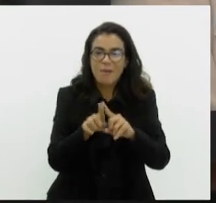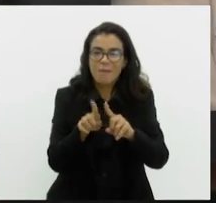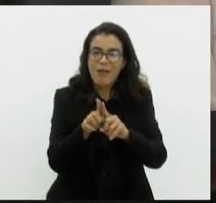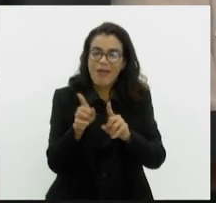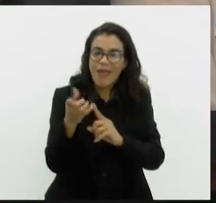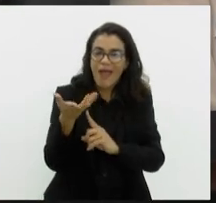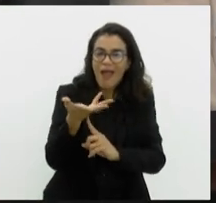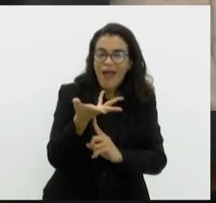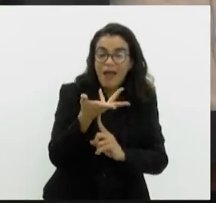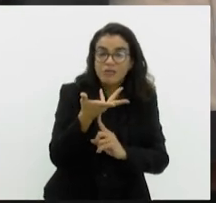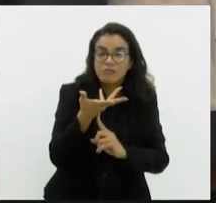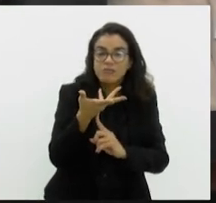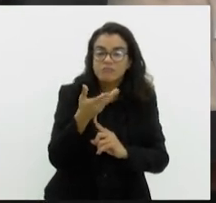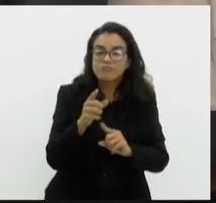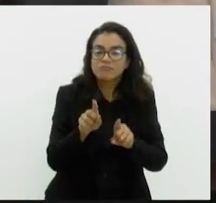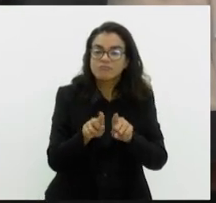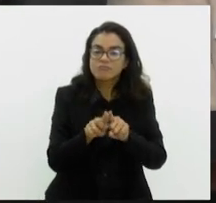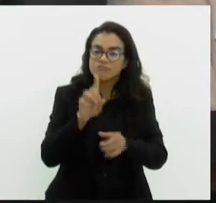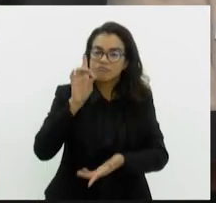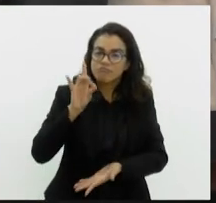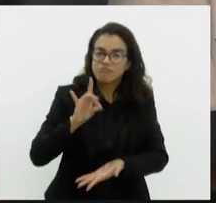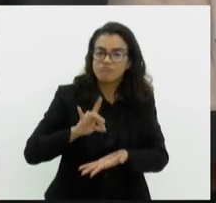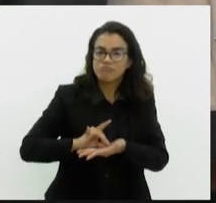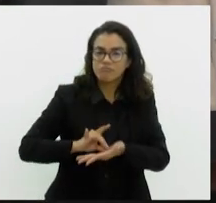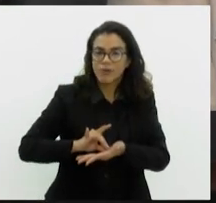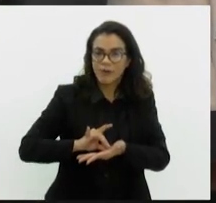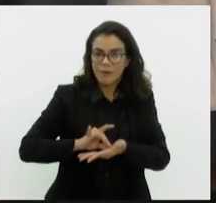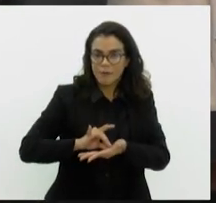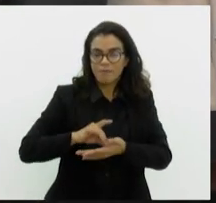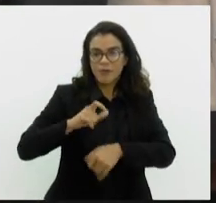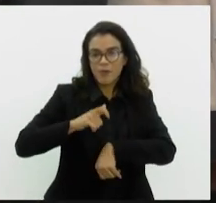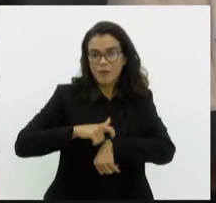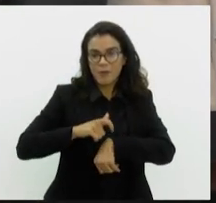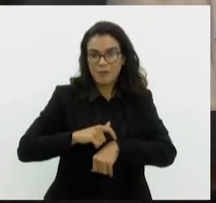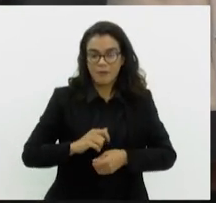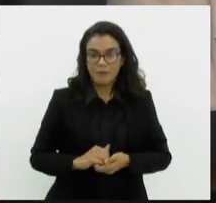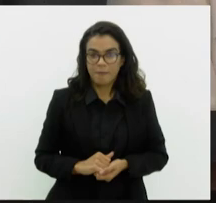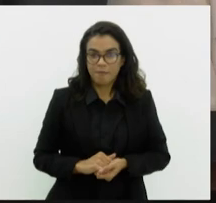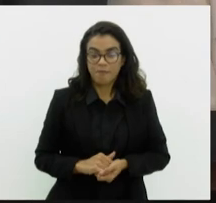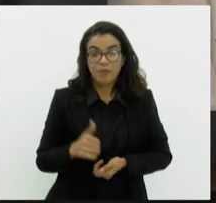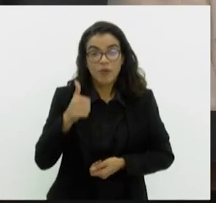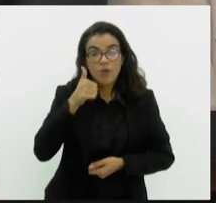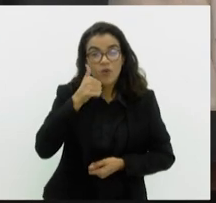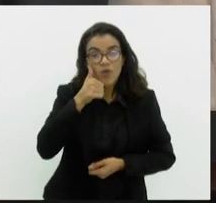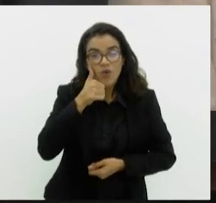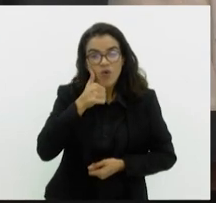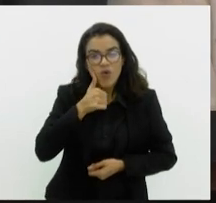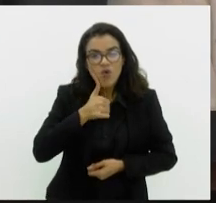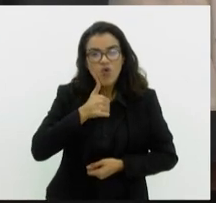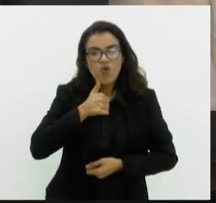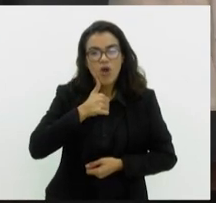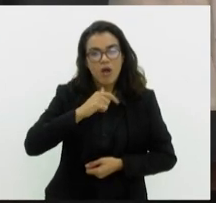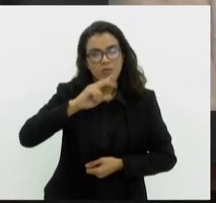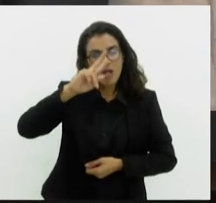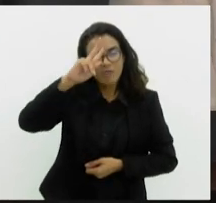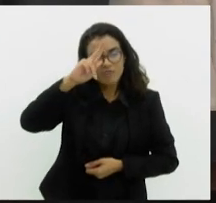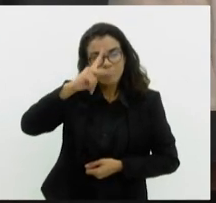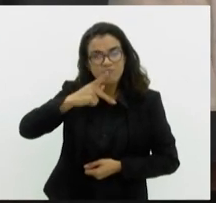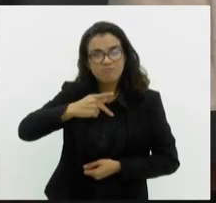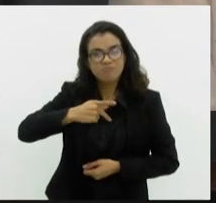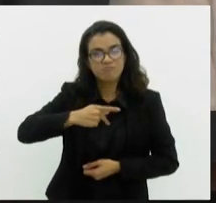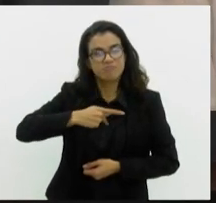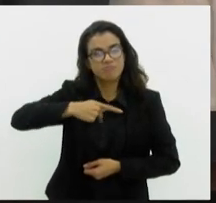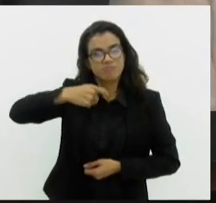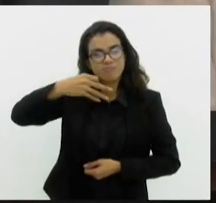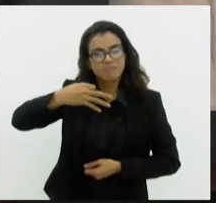mas que a gente traz para a concretude, de fato, quando a gente chega num momento como esse. Uma mulher que se autodetermina, uma mulher que se